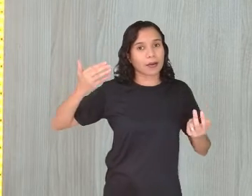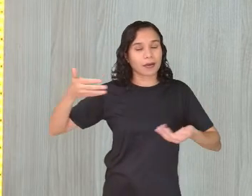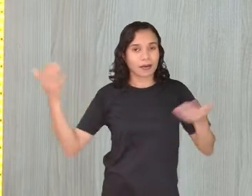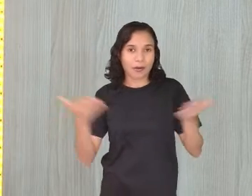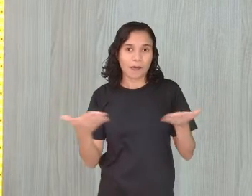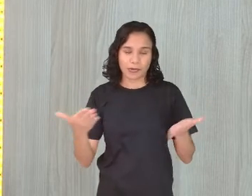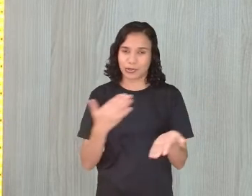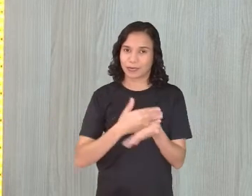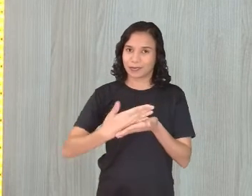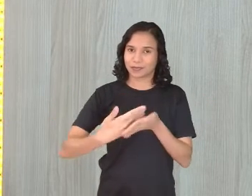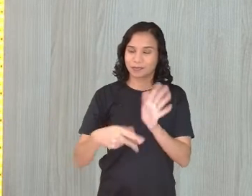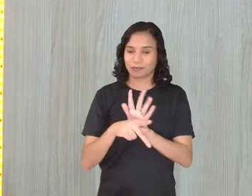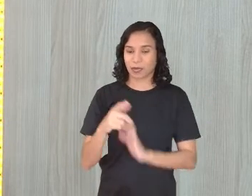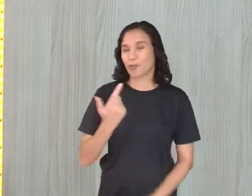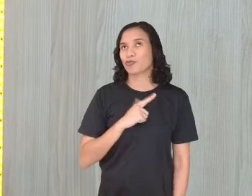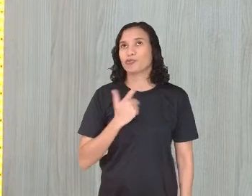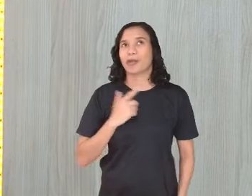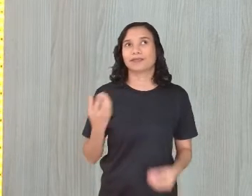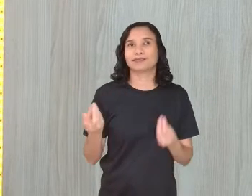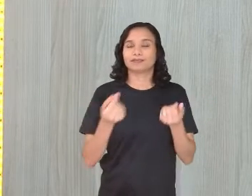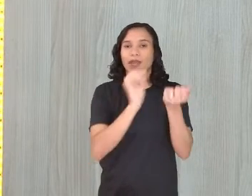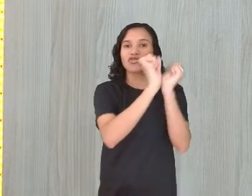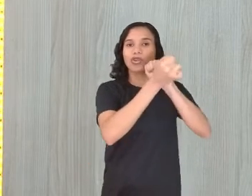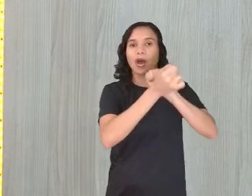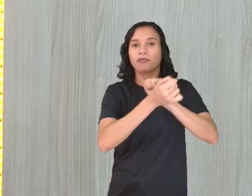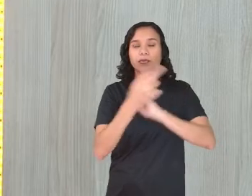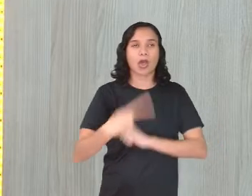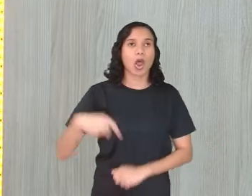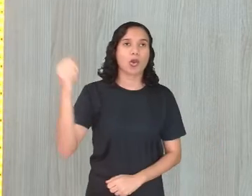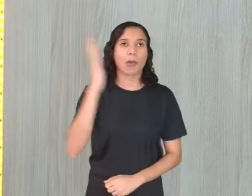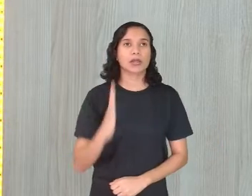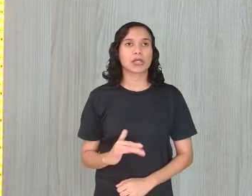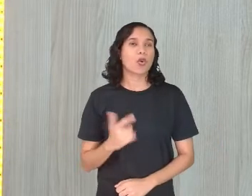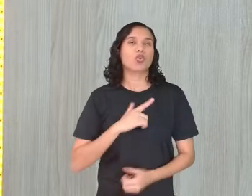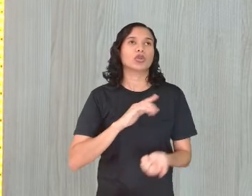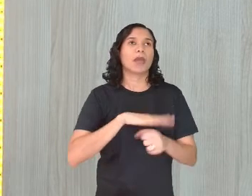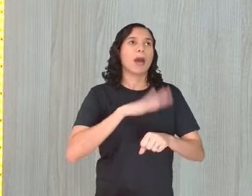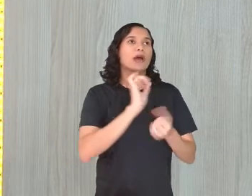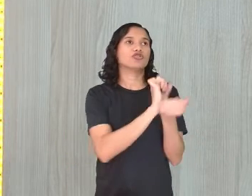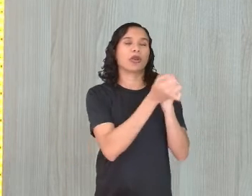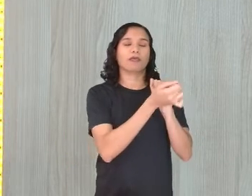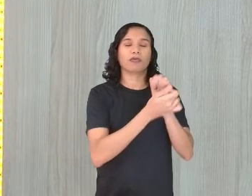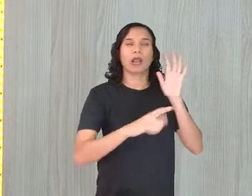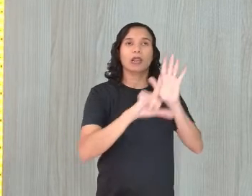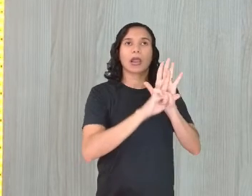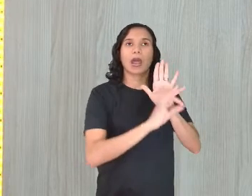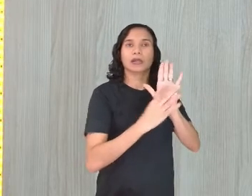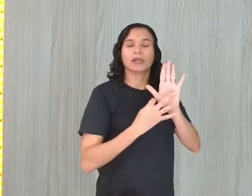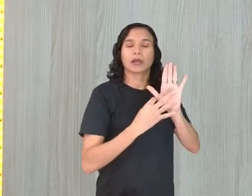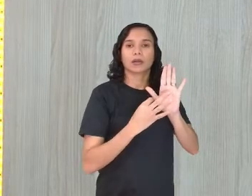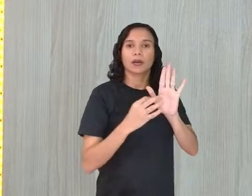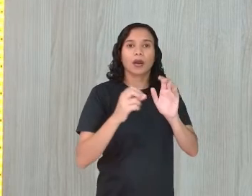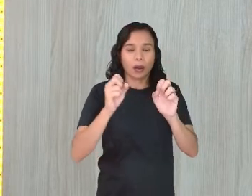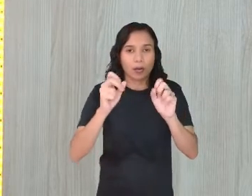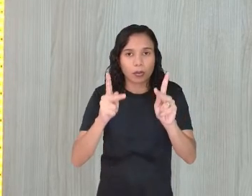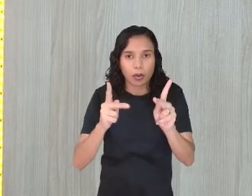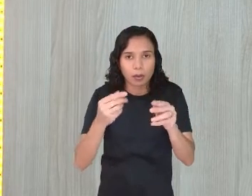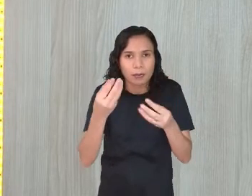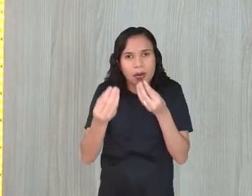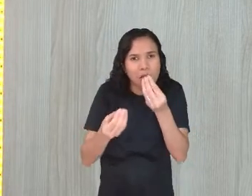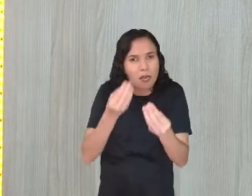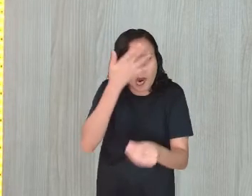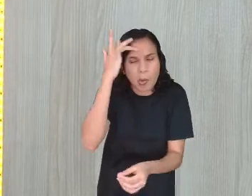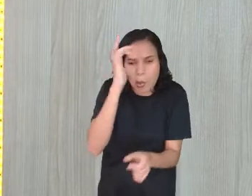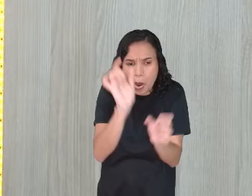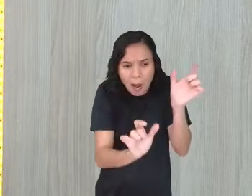digamos, a partir de agora não existe mais escravos no Brasil. Certo? E aí? Para onde vão esses escravos?